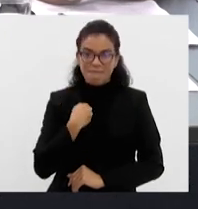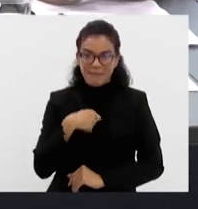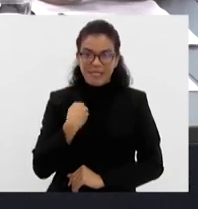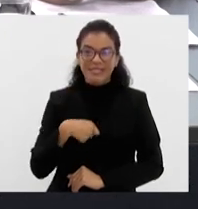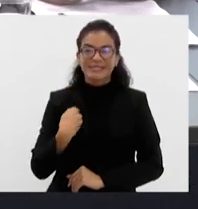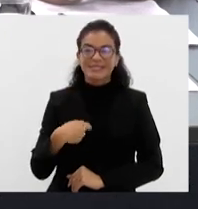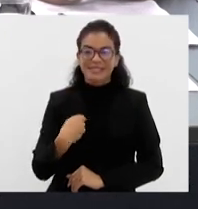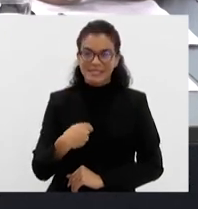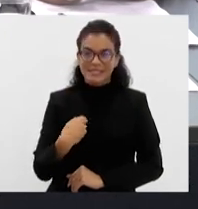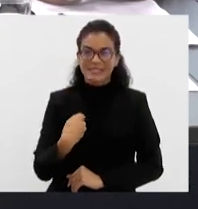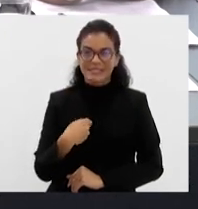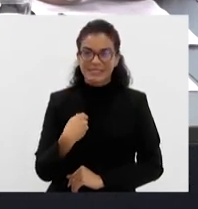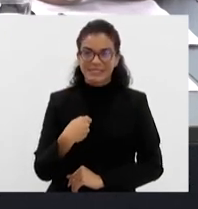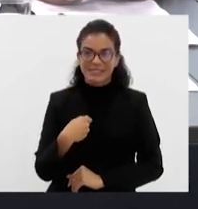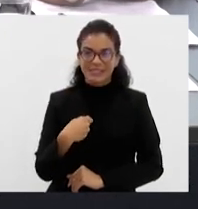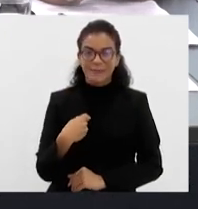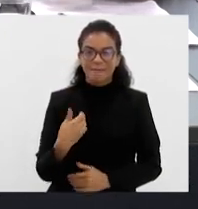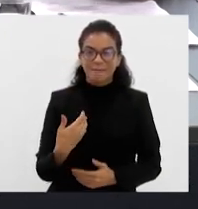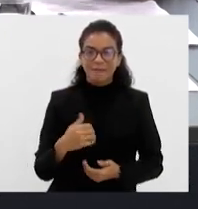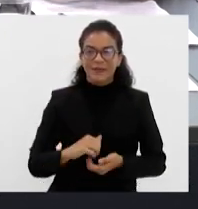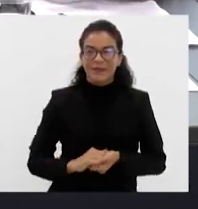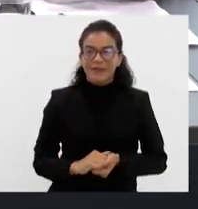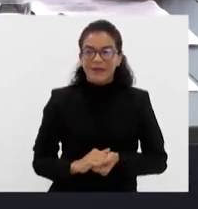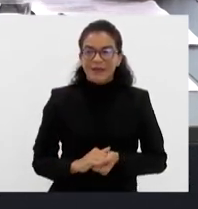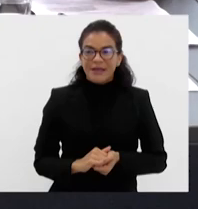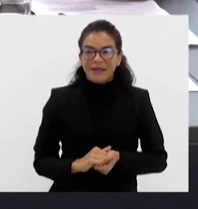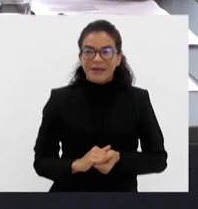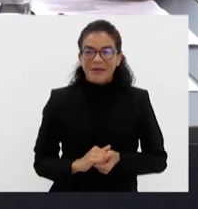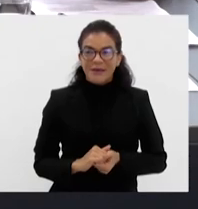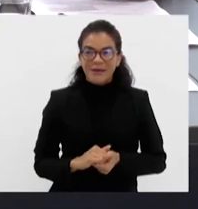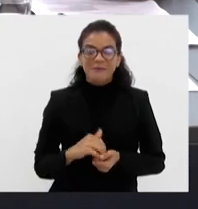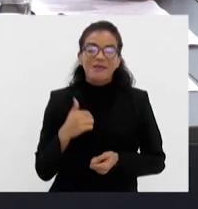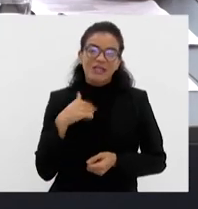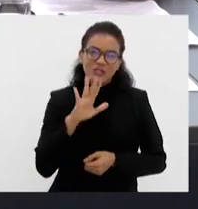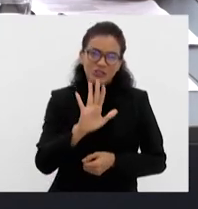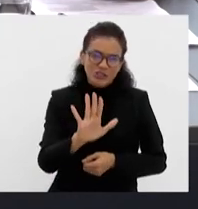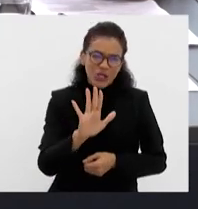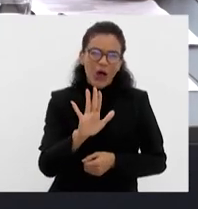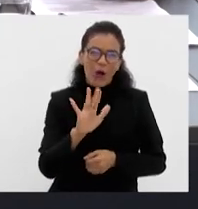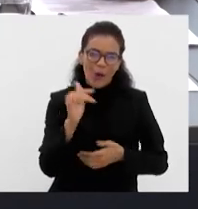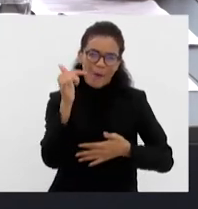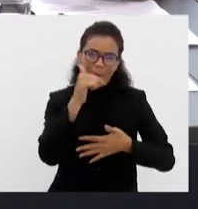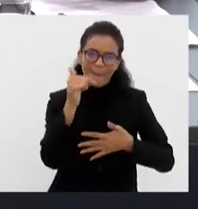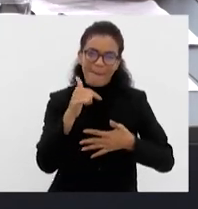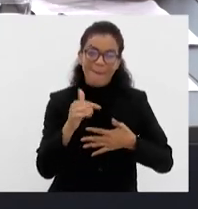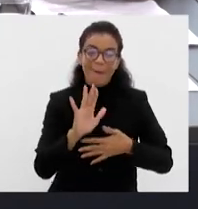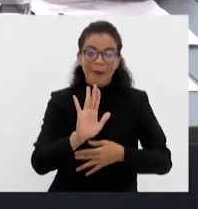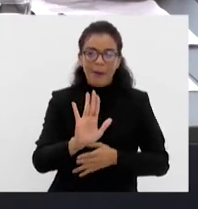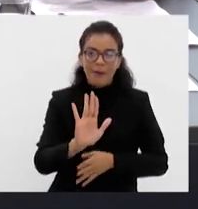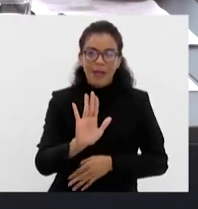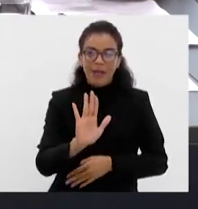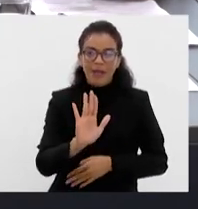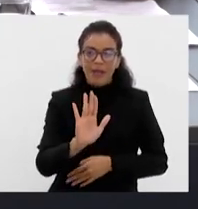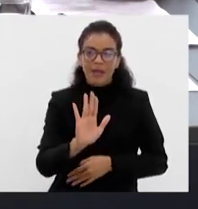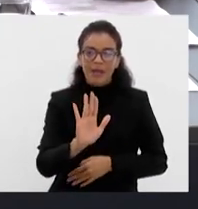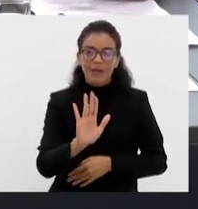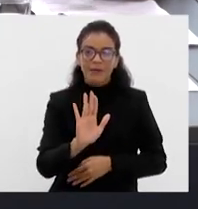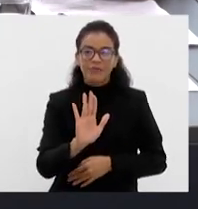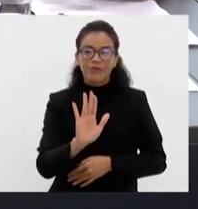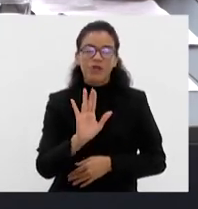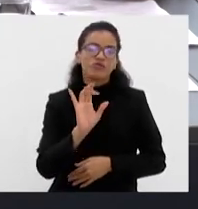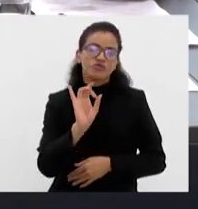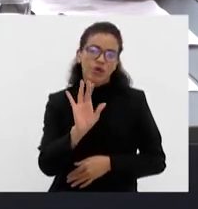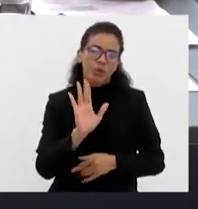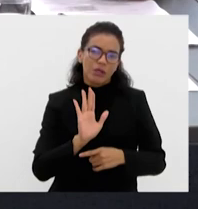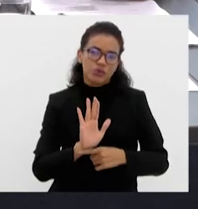a propriedade. Olha só. Eu acho. Bom, deixa eu esclarecer as outras dúvidas. Espera aí. Só para